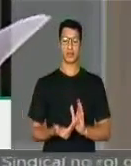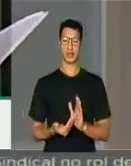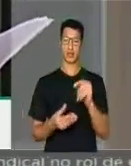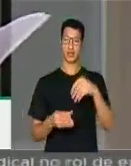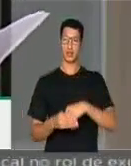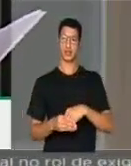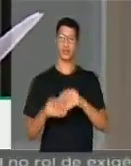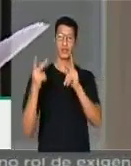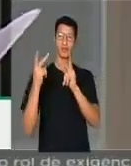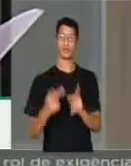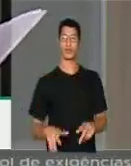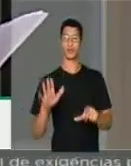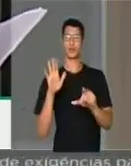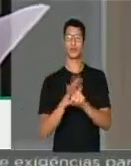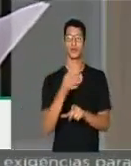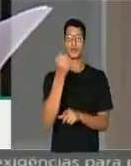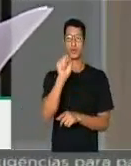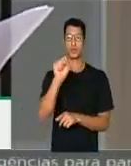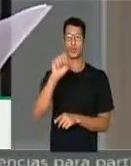casa o projeto de lei